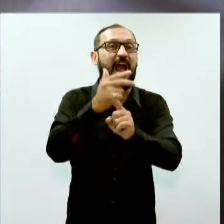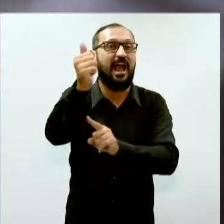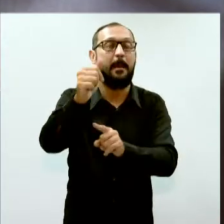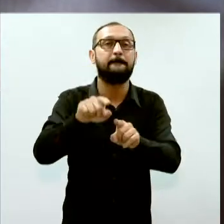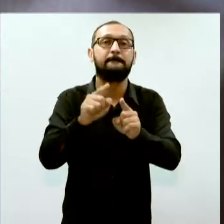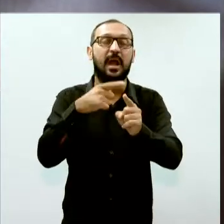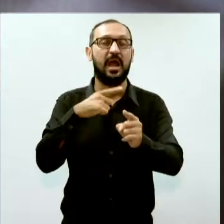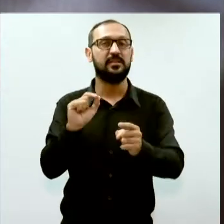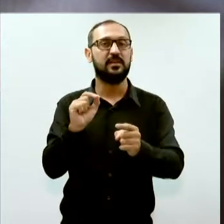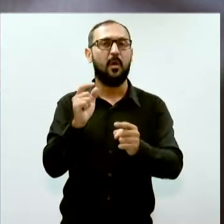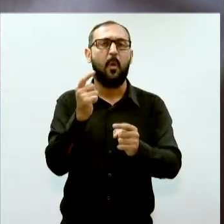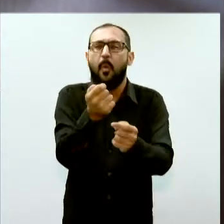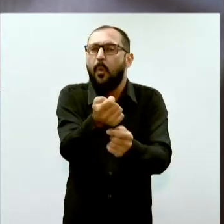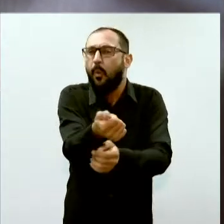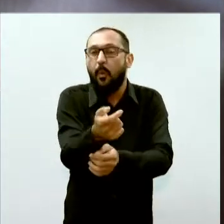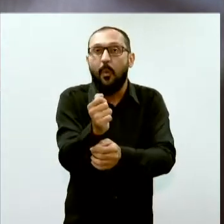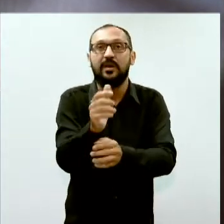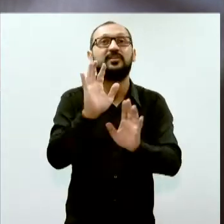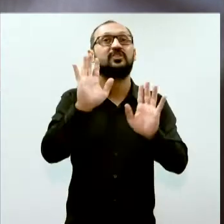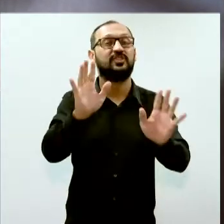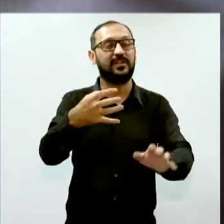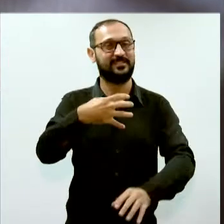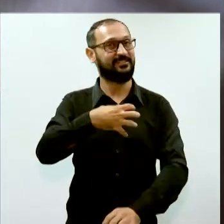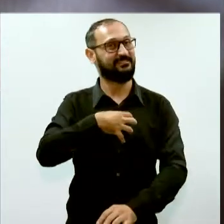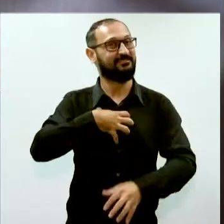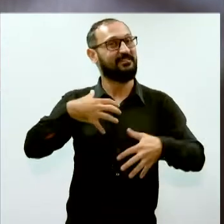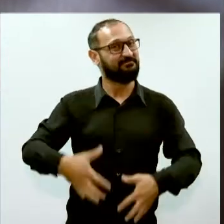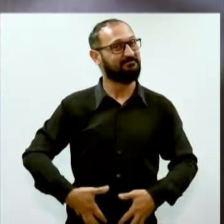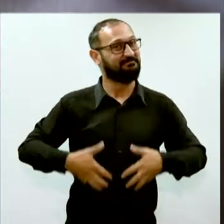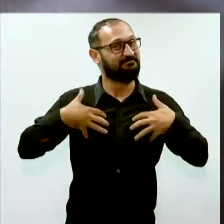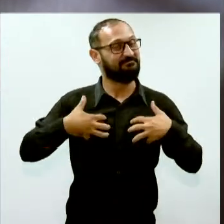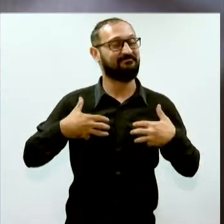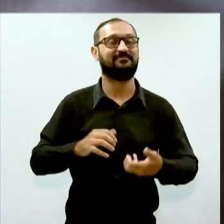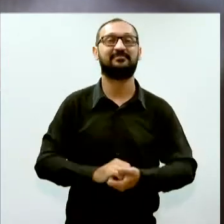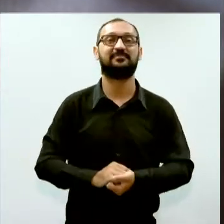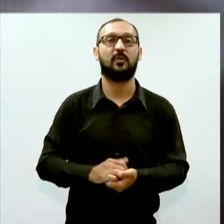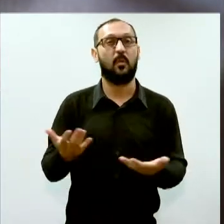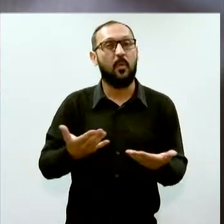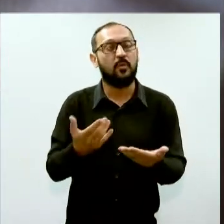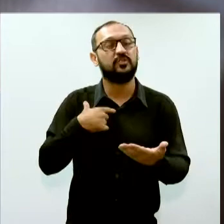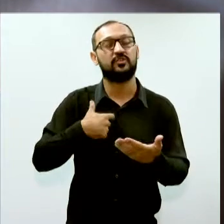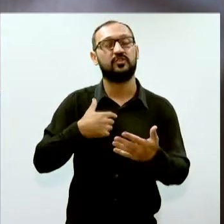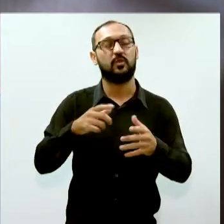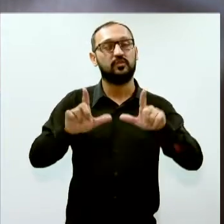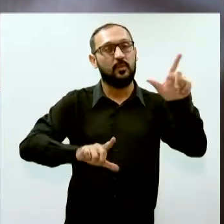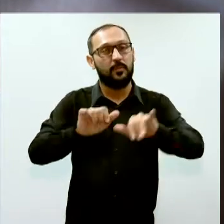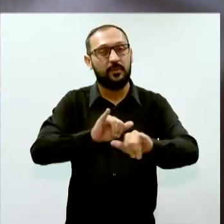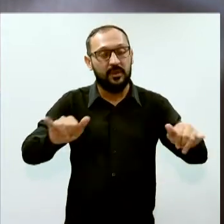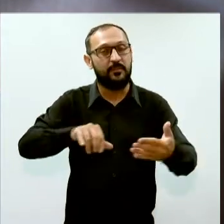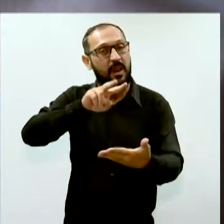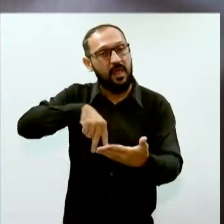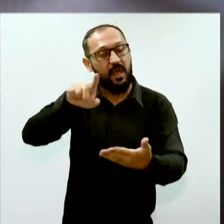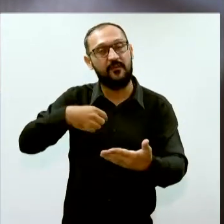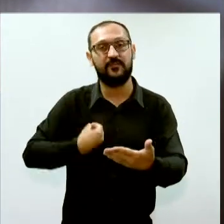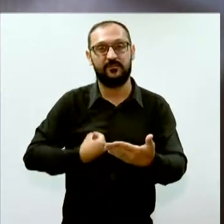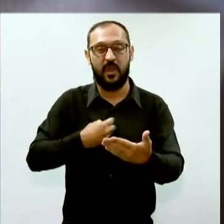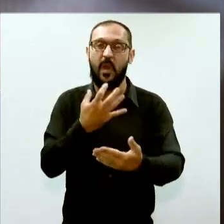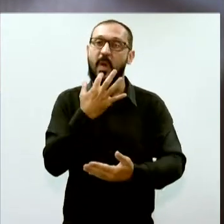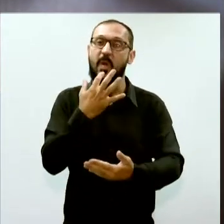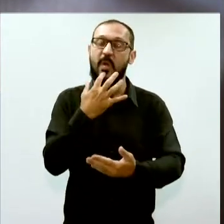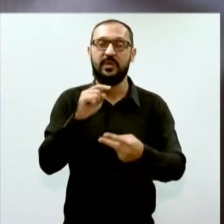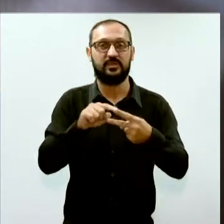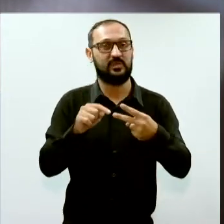só o fato de irem para a final já é uma conquista muito grande. No Ler e Viver de hoje, você vai conhecer um pouco mais sobre